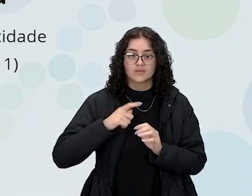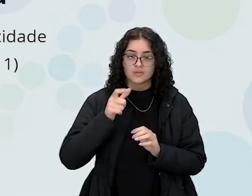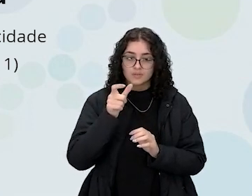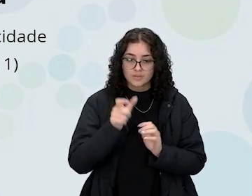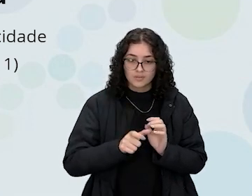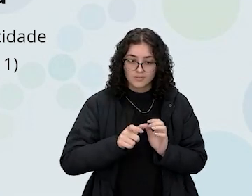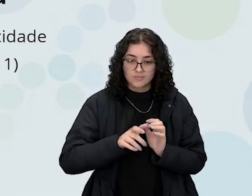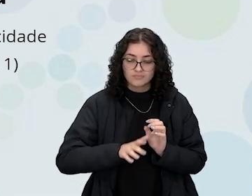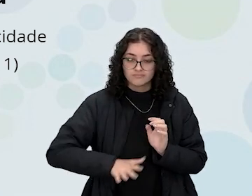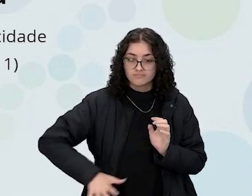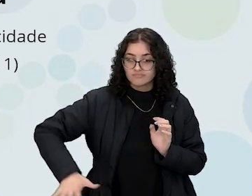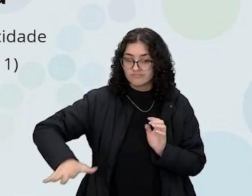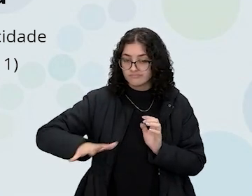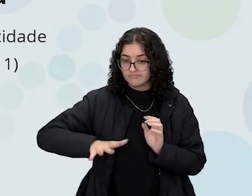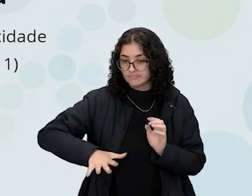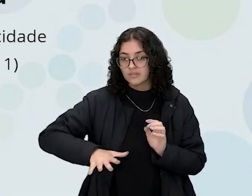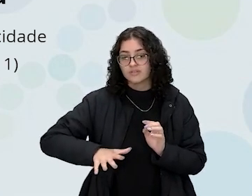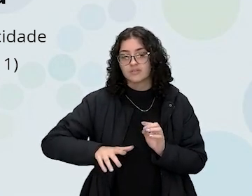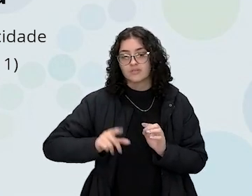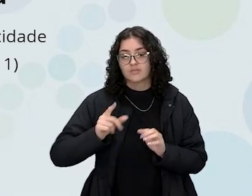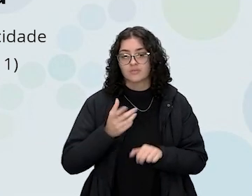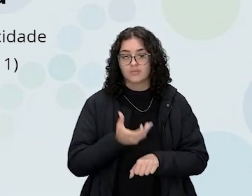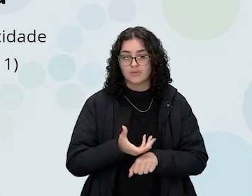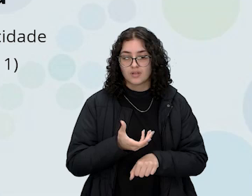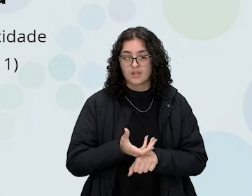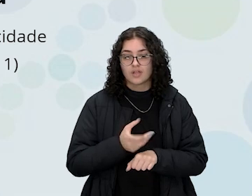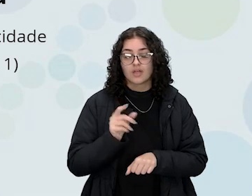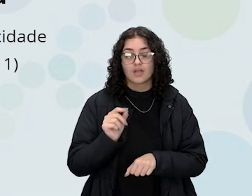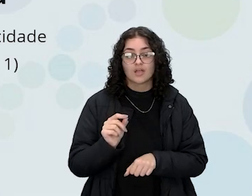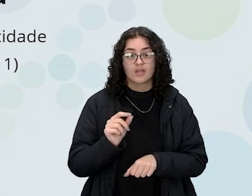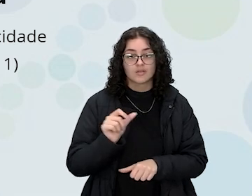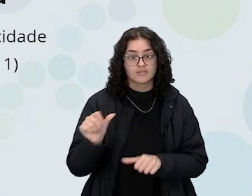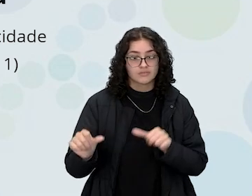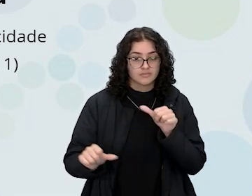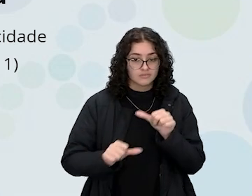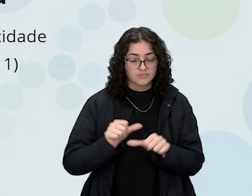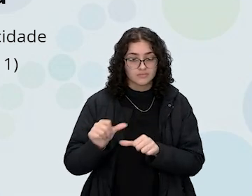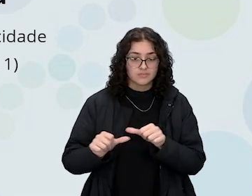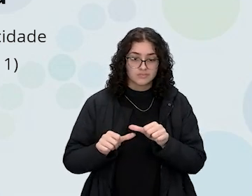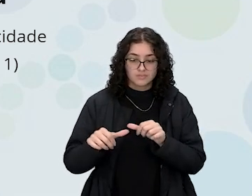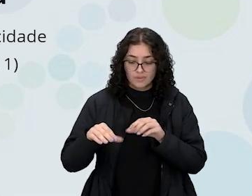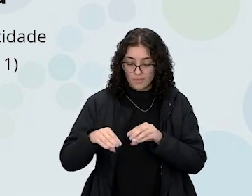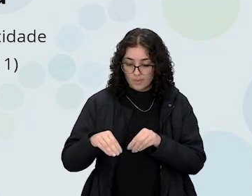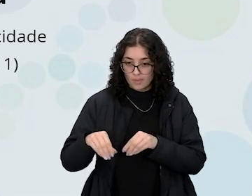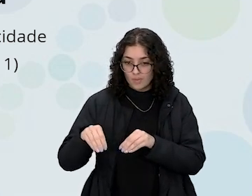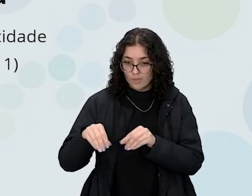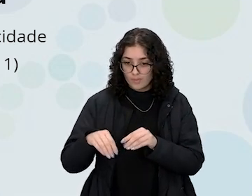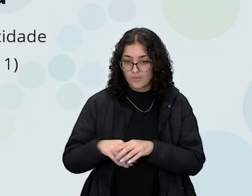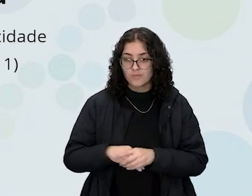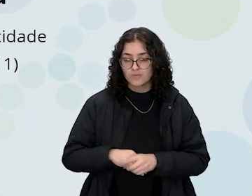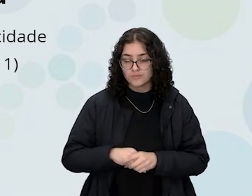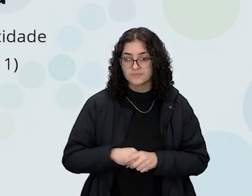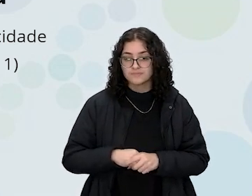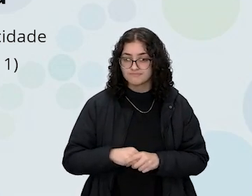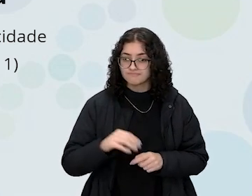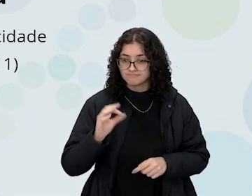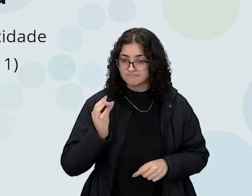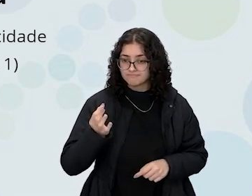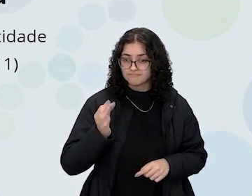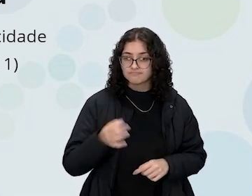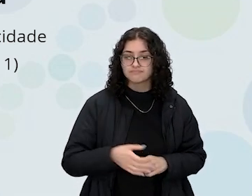Unidade curricular 1. Componente curricular que nós estamos, transformações do solo.